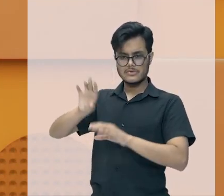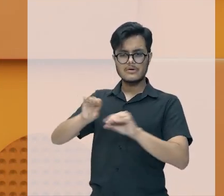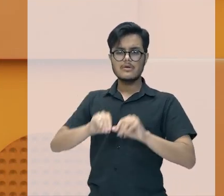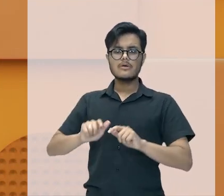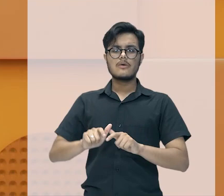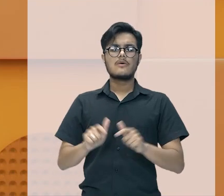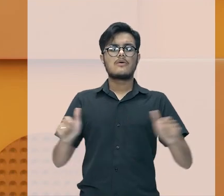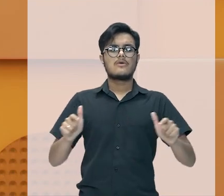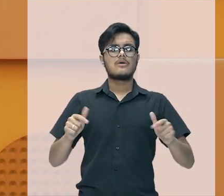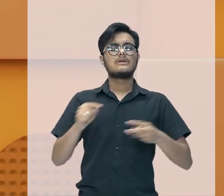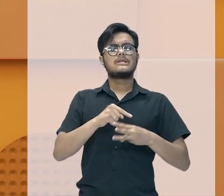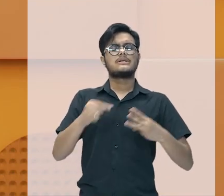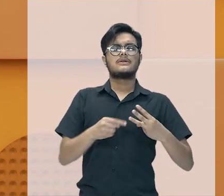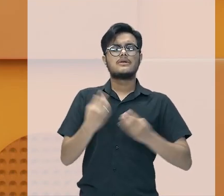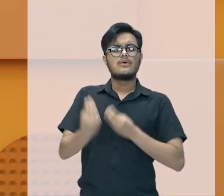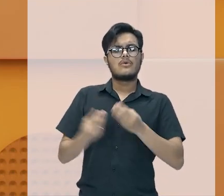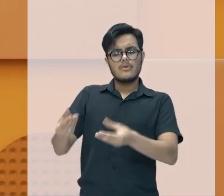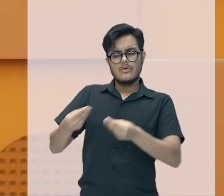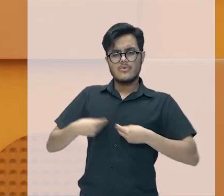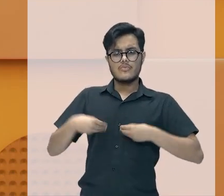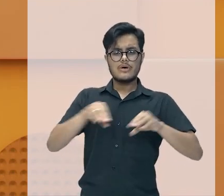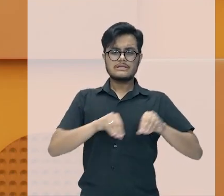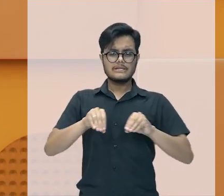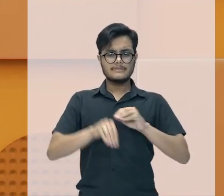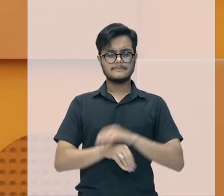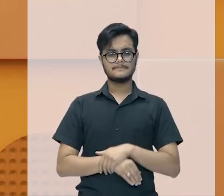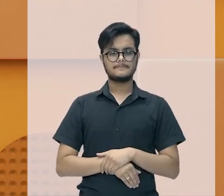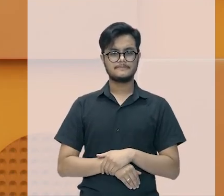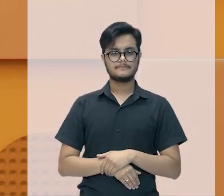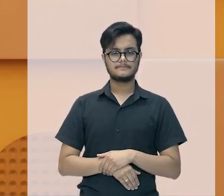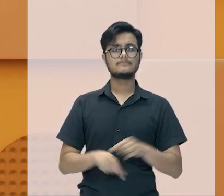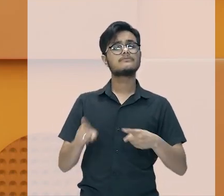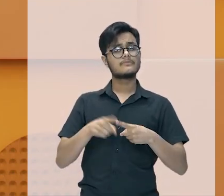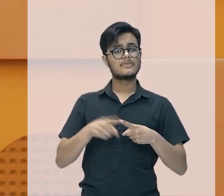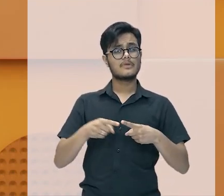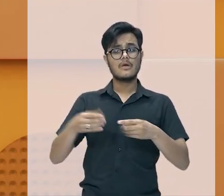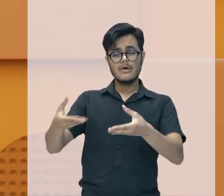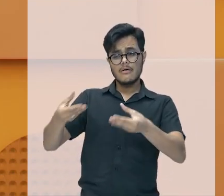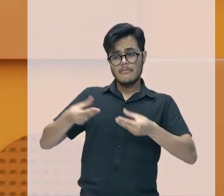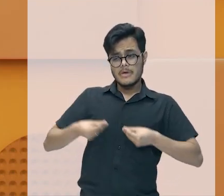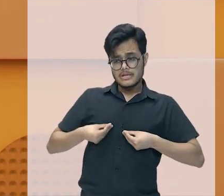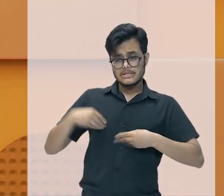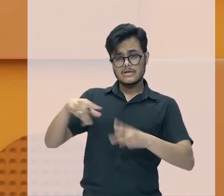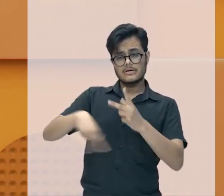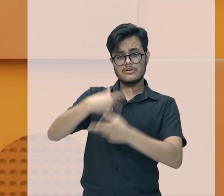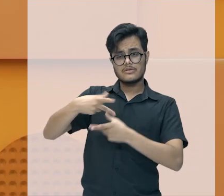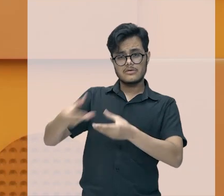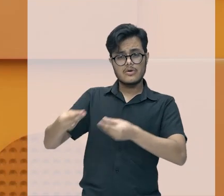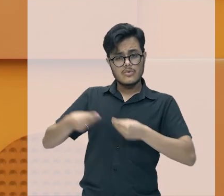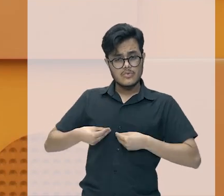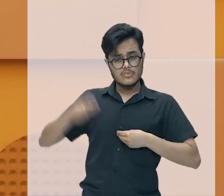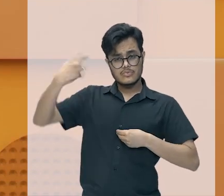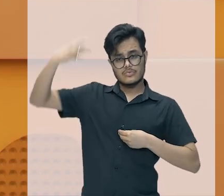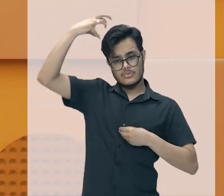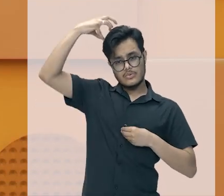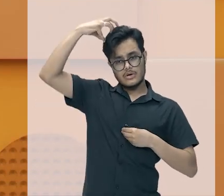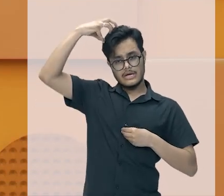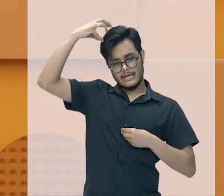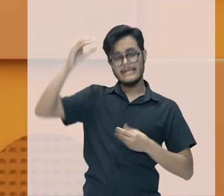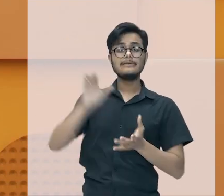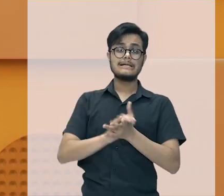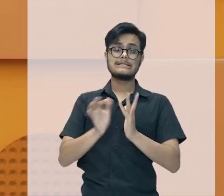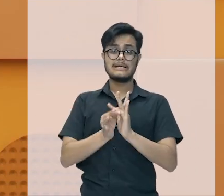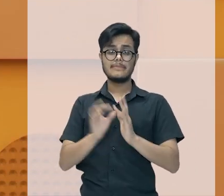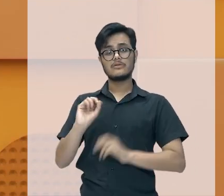partir então de 3 formas. Como presente do rei, por casamento ou por guerra.